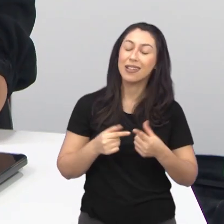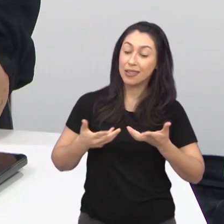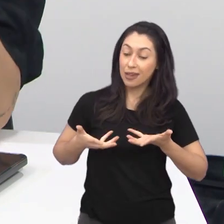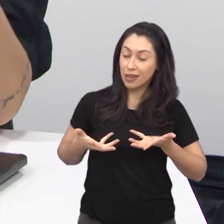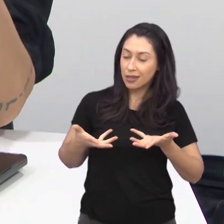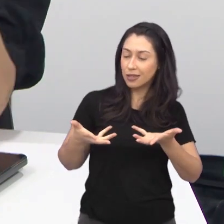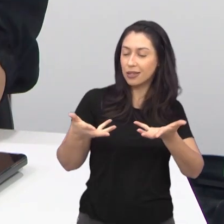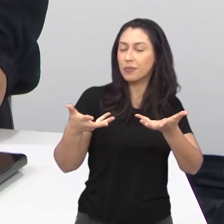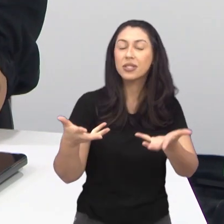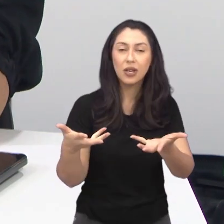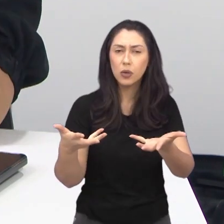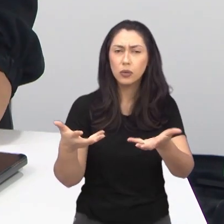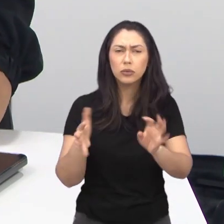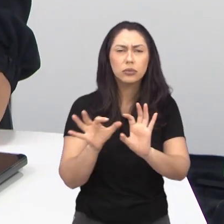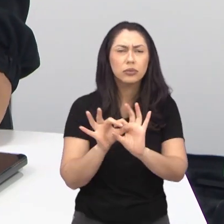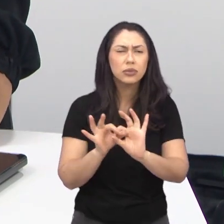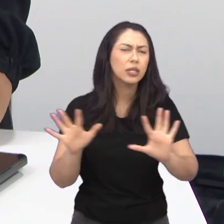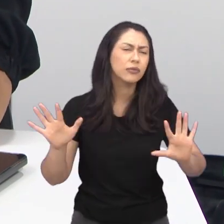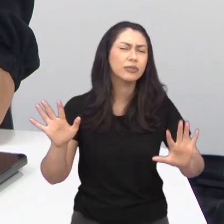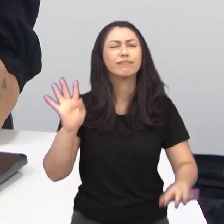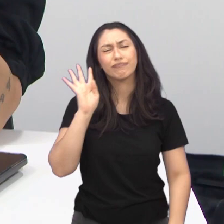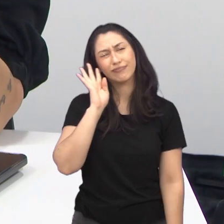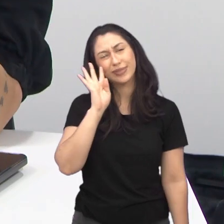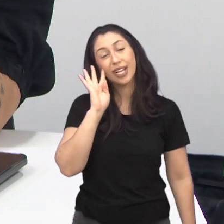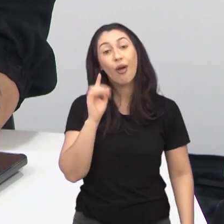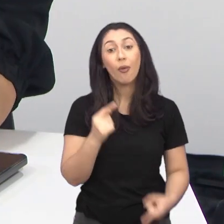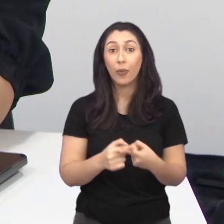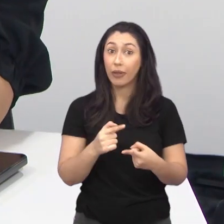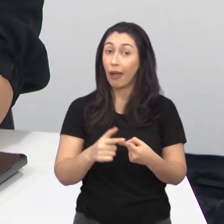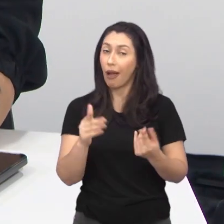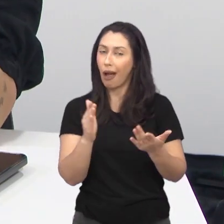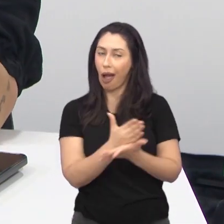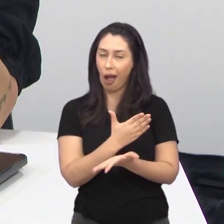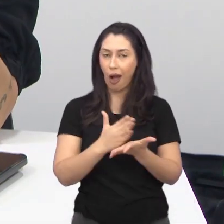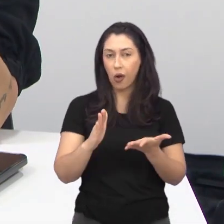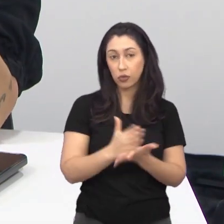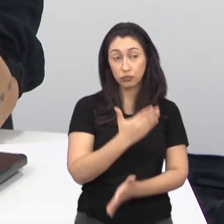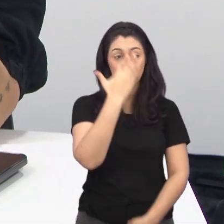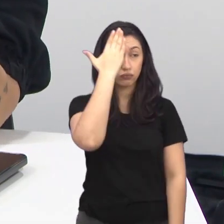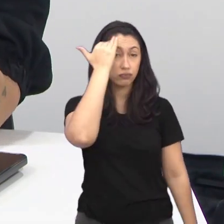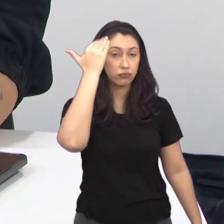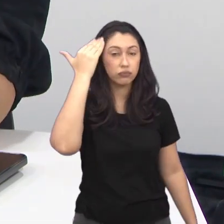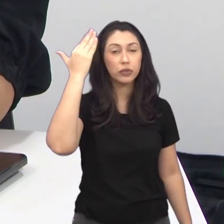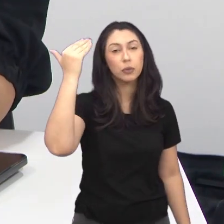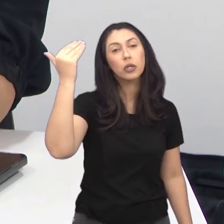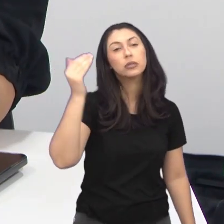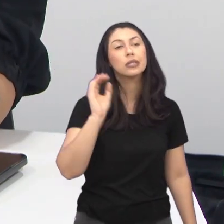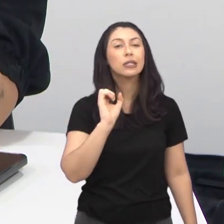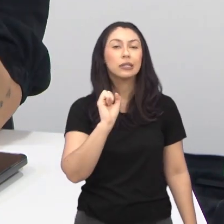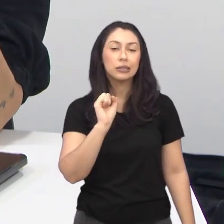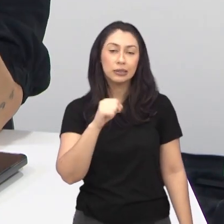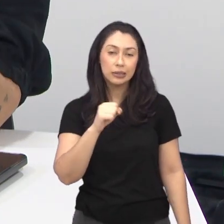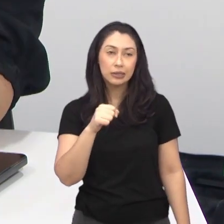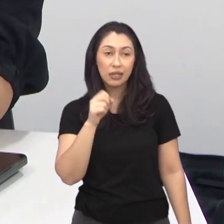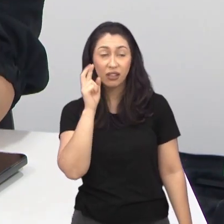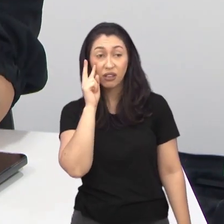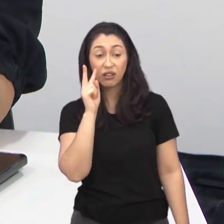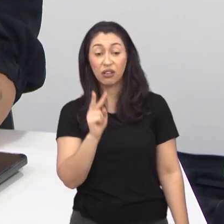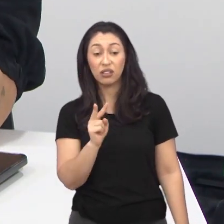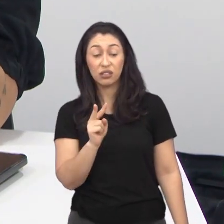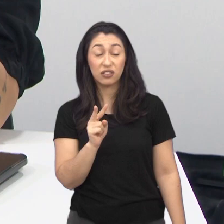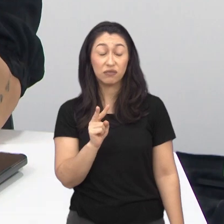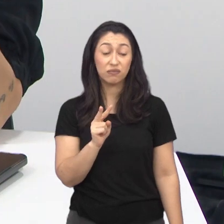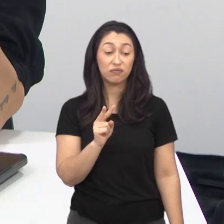recepção sem barreiras é muito legal, porque tem muito artista que sim te compra pela